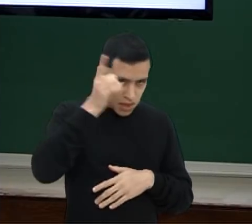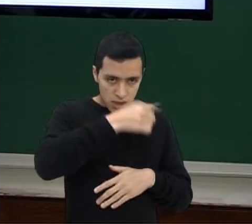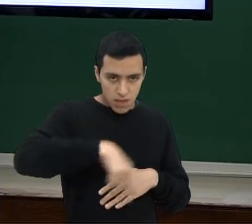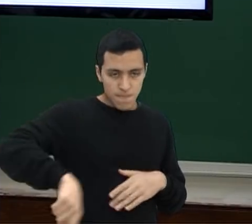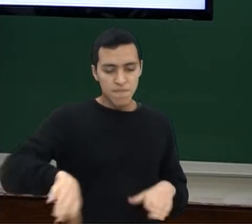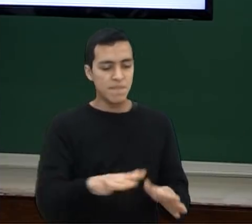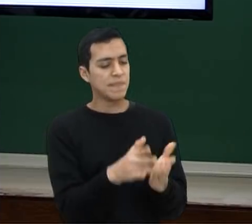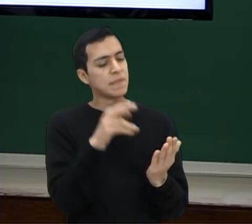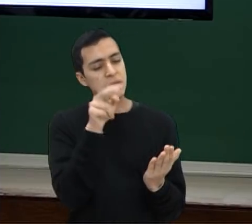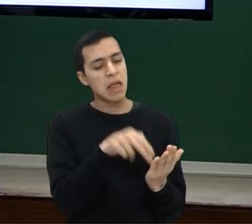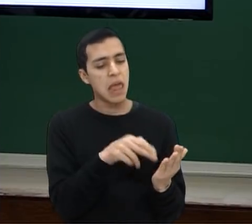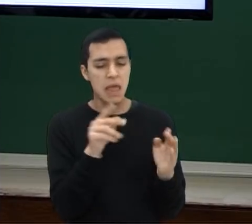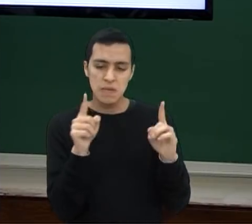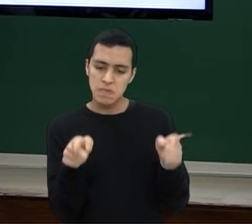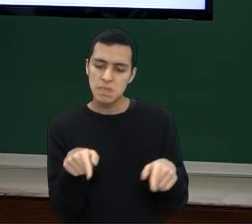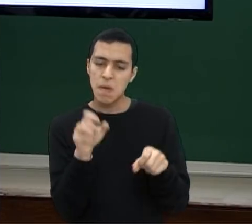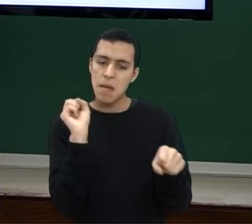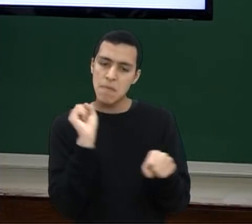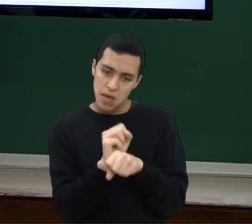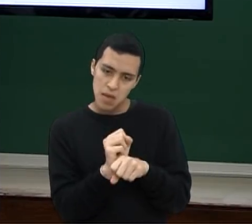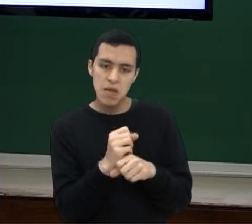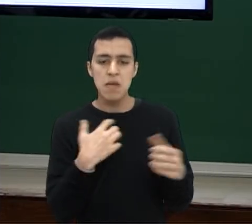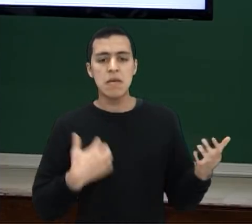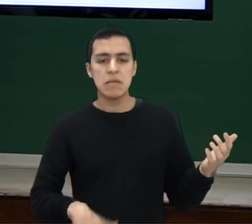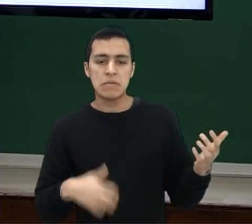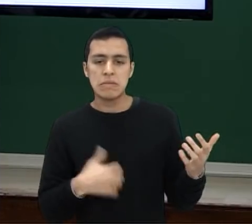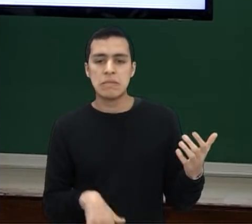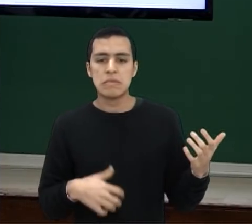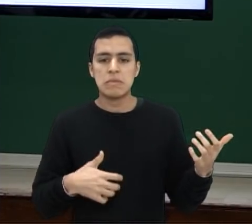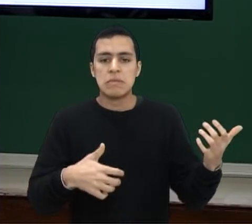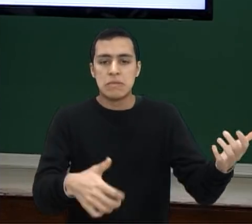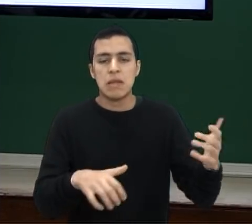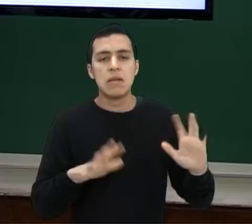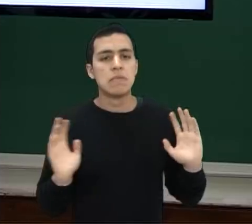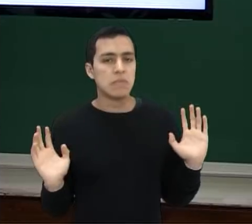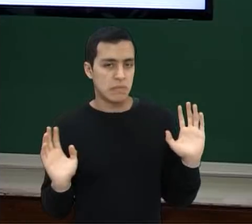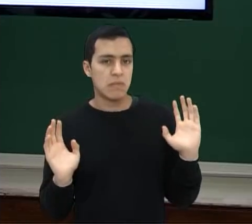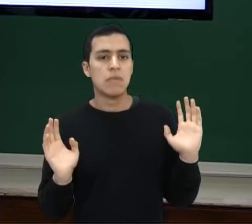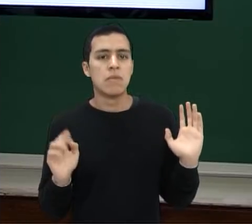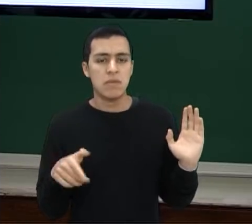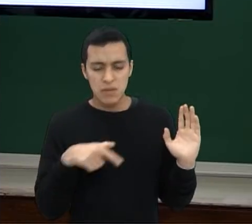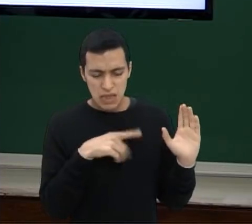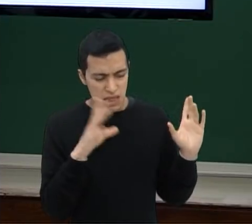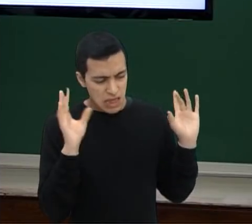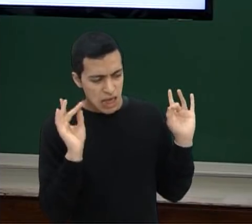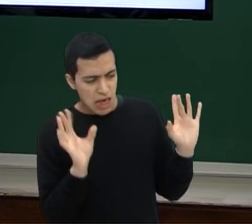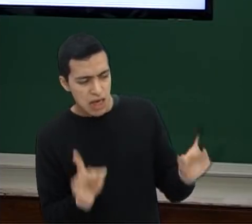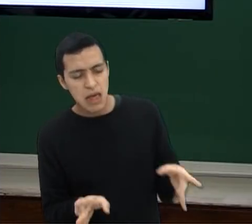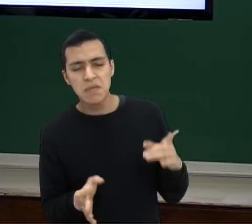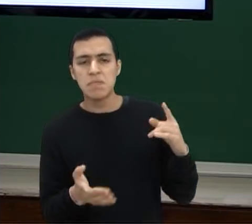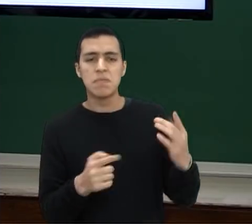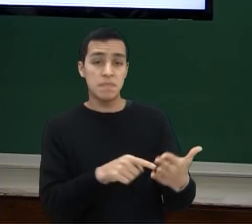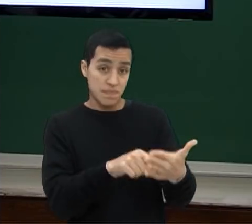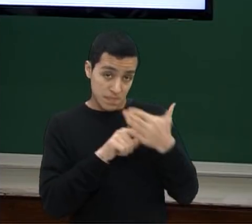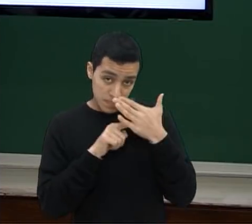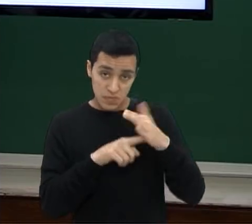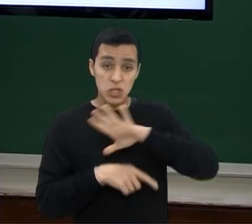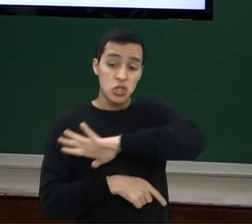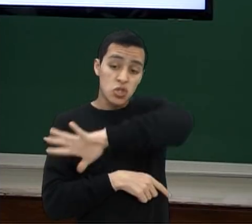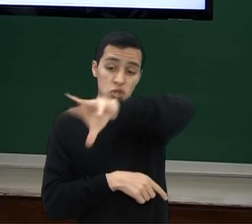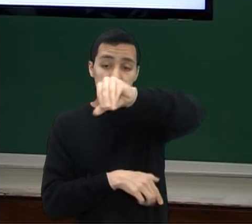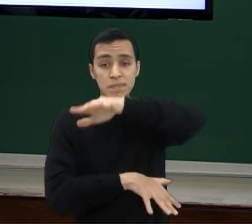está entre parênteses, pausa, ponto, o violão afasta-se. Então a gente tem ali também essas indicações de